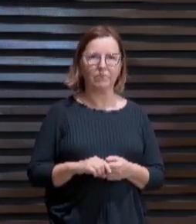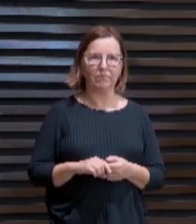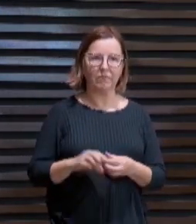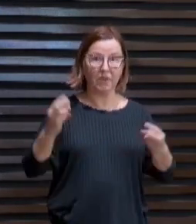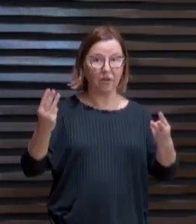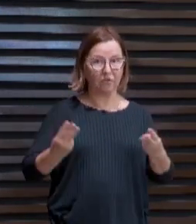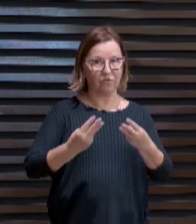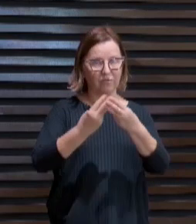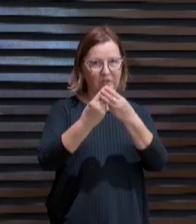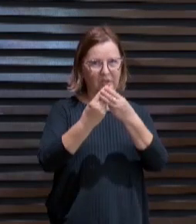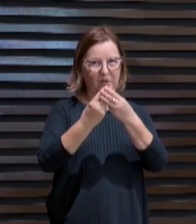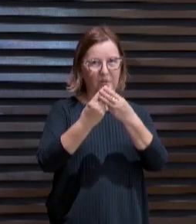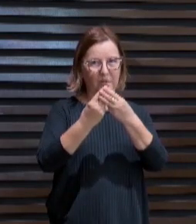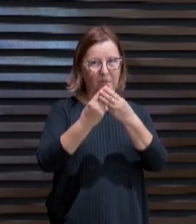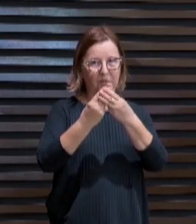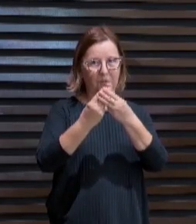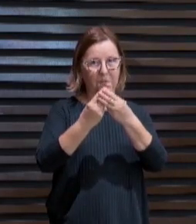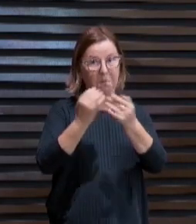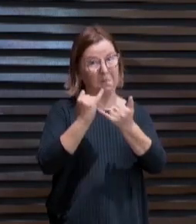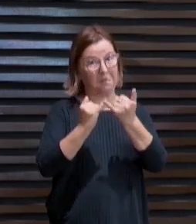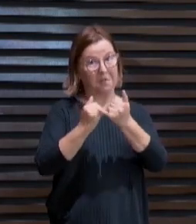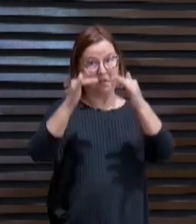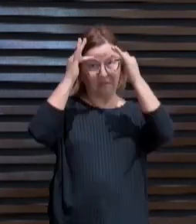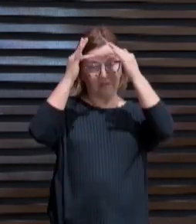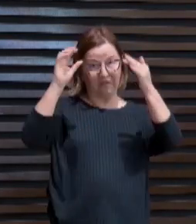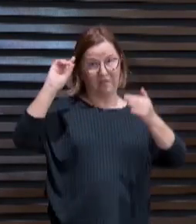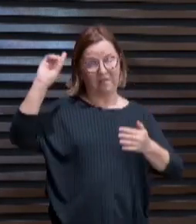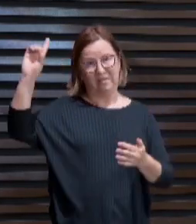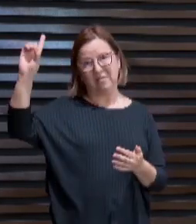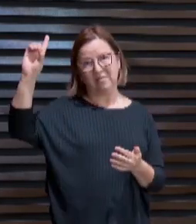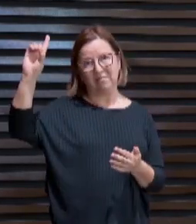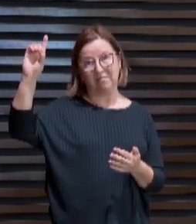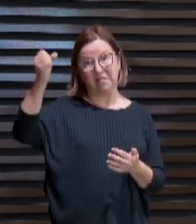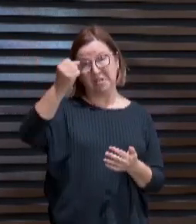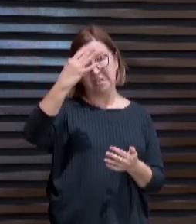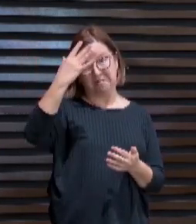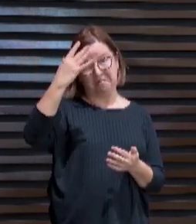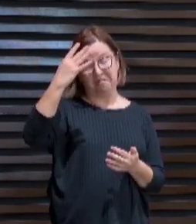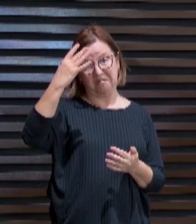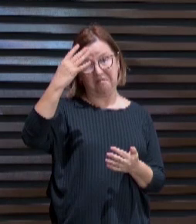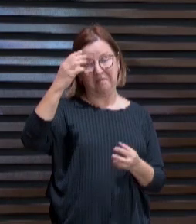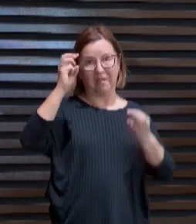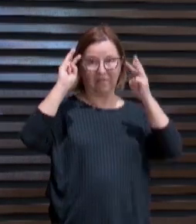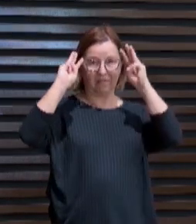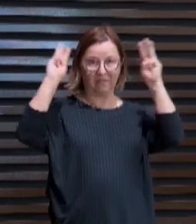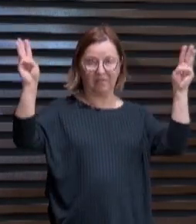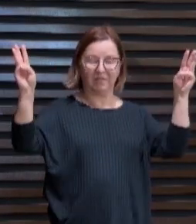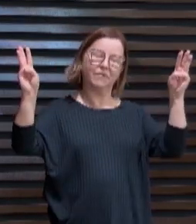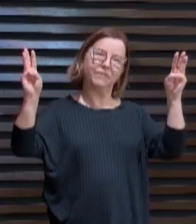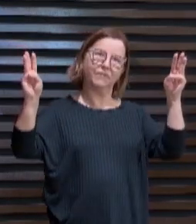que em tese era fiel a Jeová, ao Deus que se revelou a Moisés e que